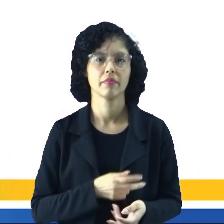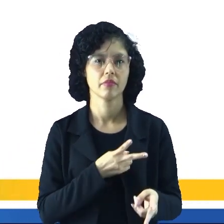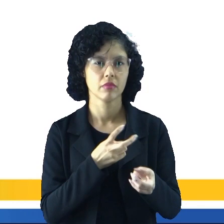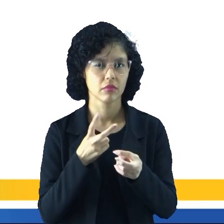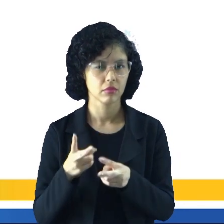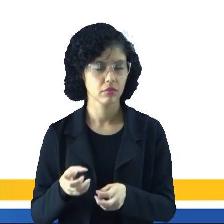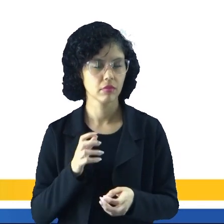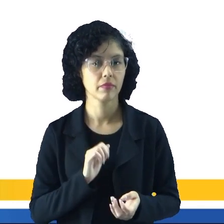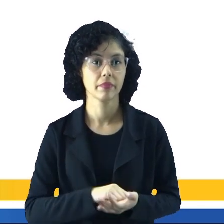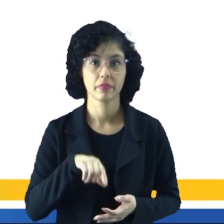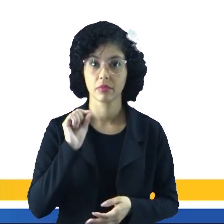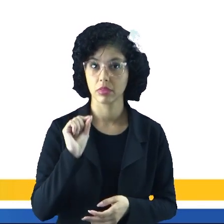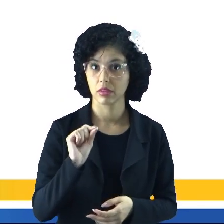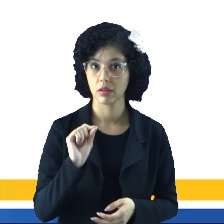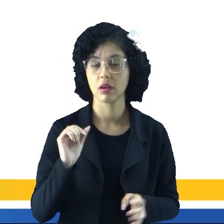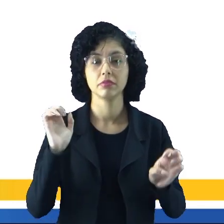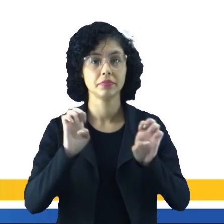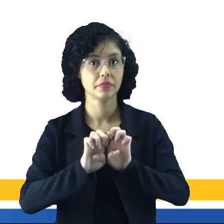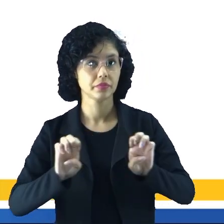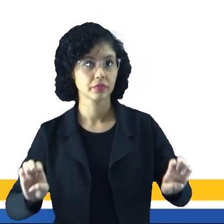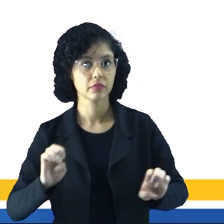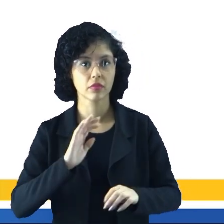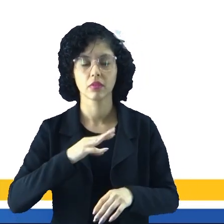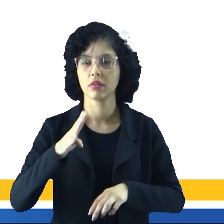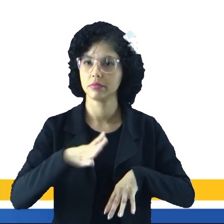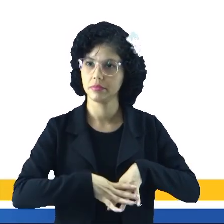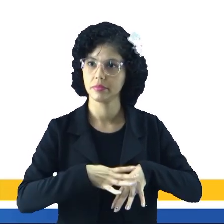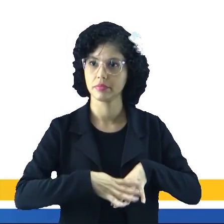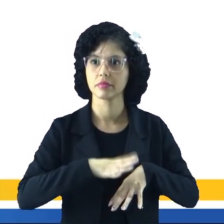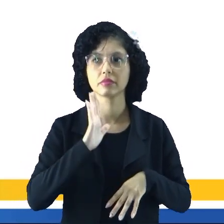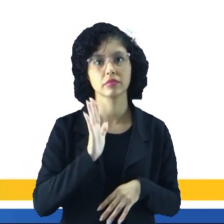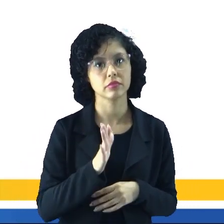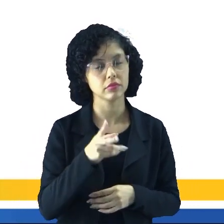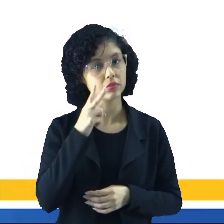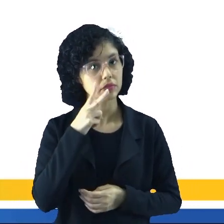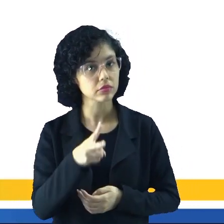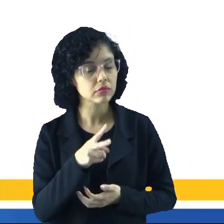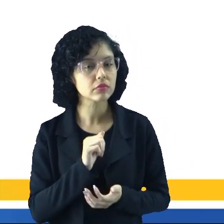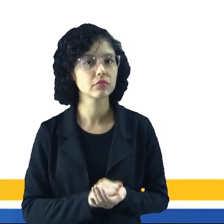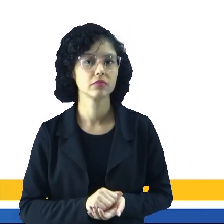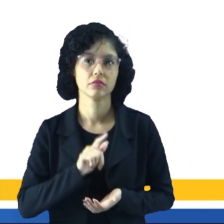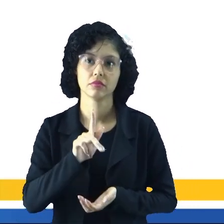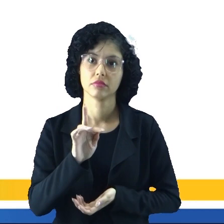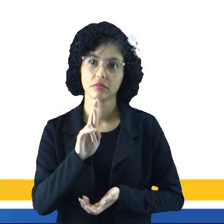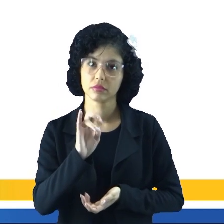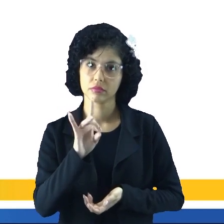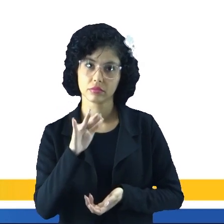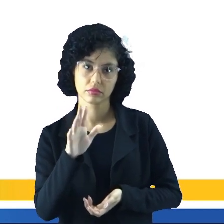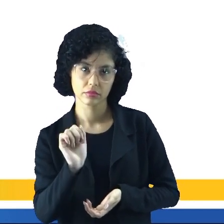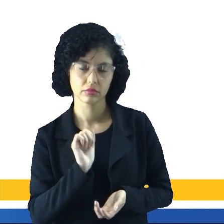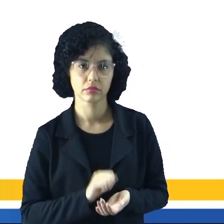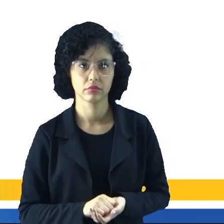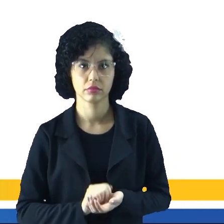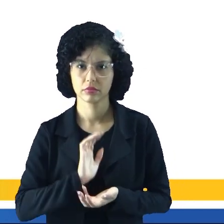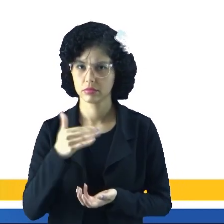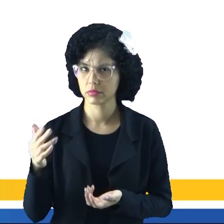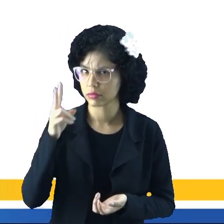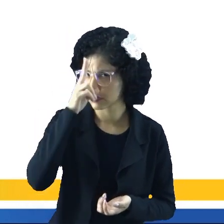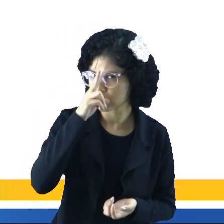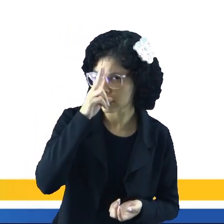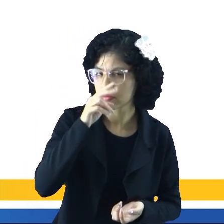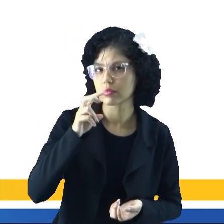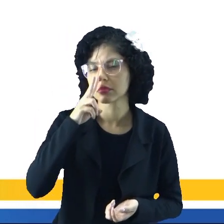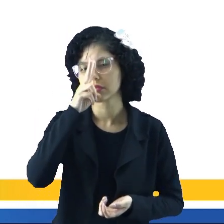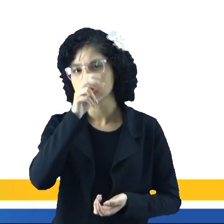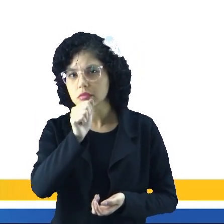Notem, pessoal, que essa equação matemática nós já vimos, né? Lá da força gravitacional, lembram? Quando a gente calculou lá a